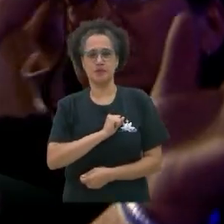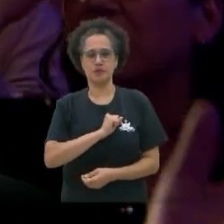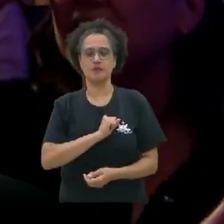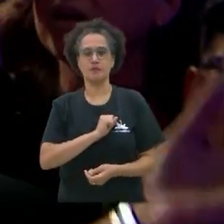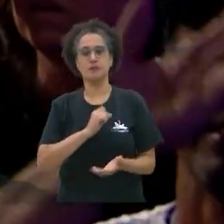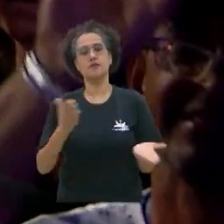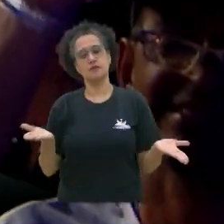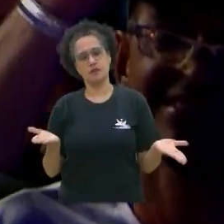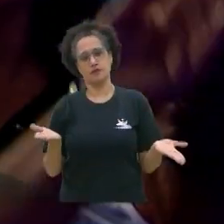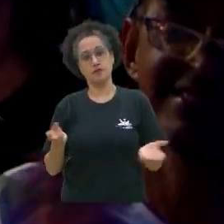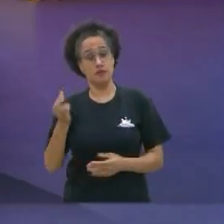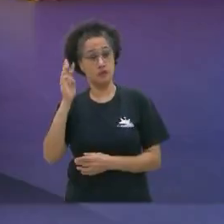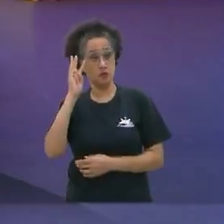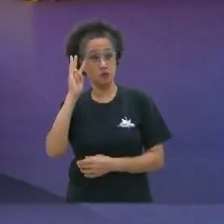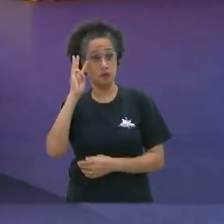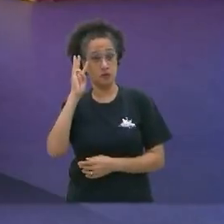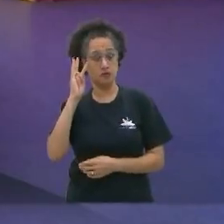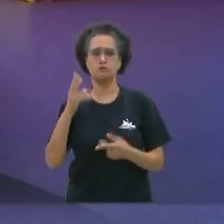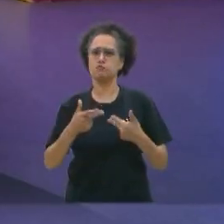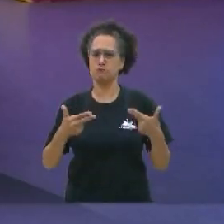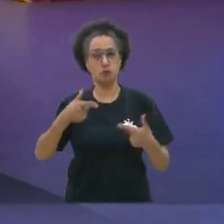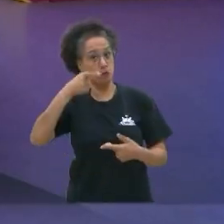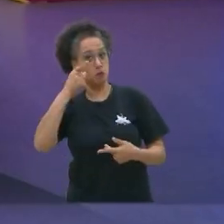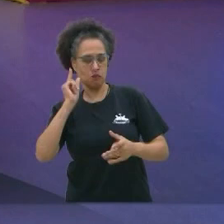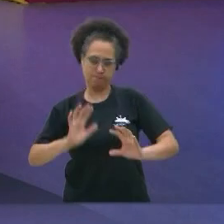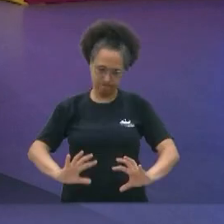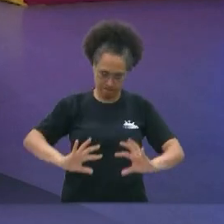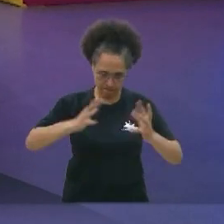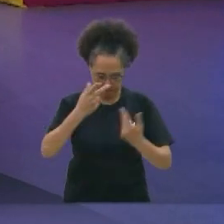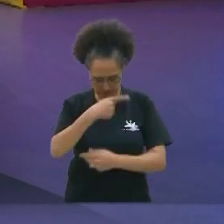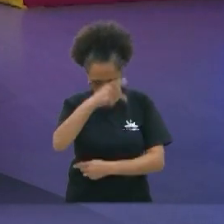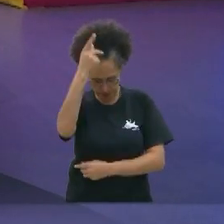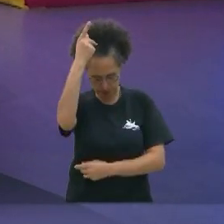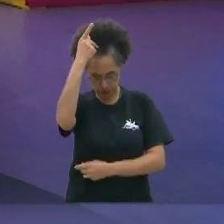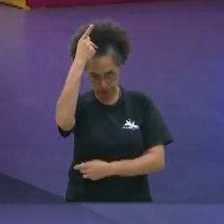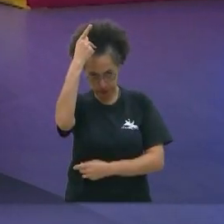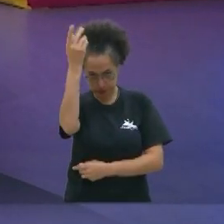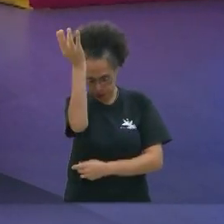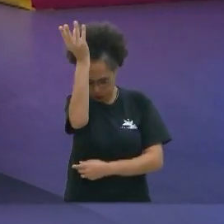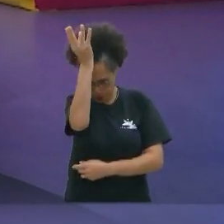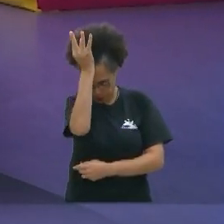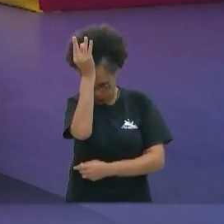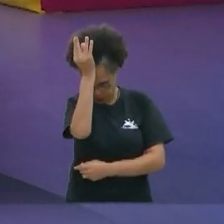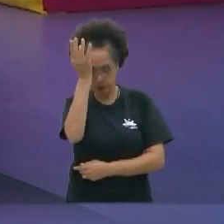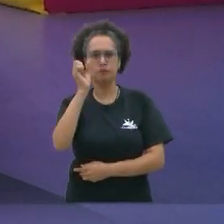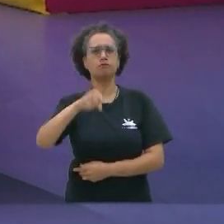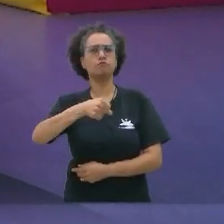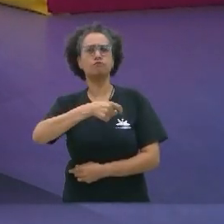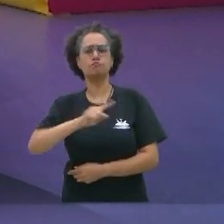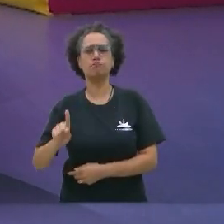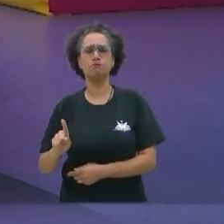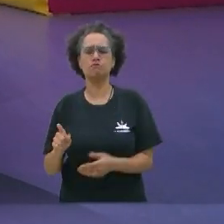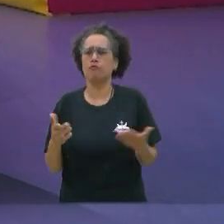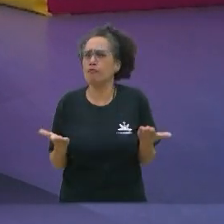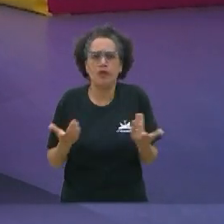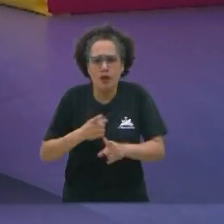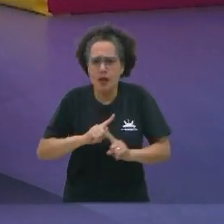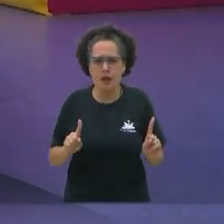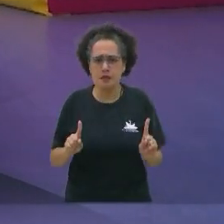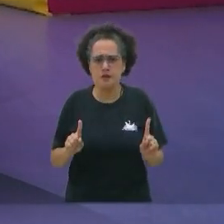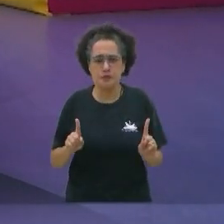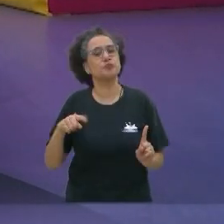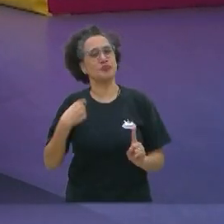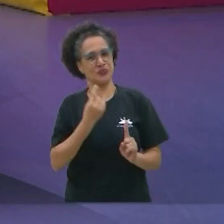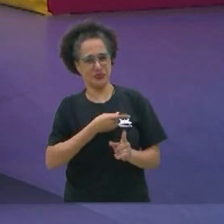É o seguinte, ontem, festa de Pentecostes. Isso. O Pentecostes acabou, sim ou não? Não. Nós